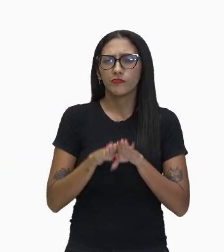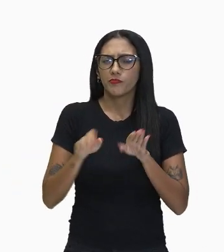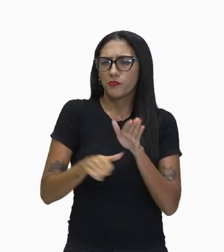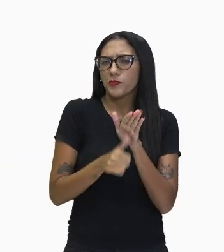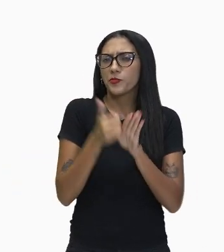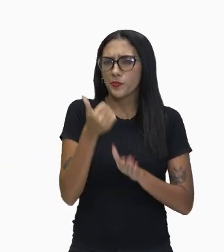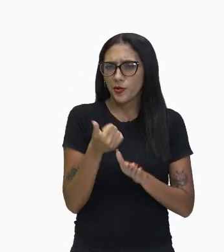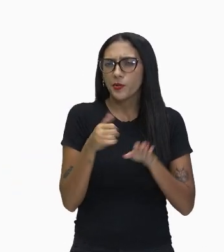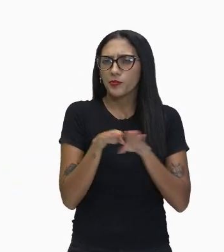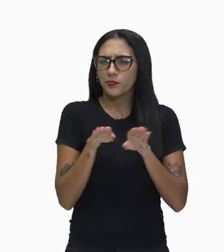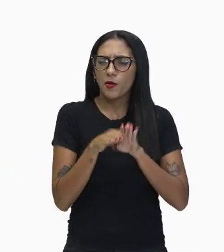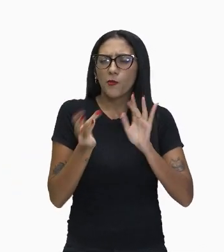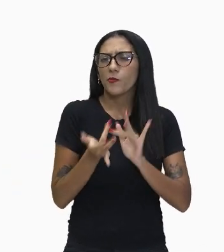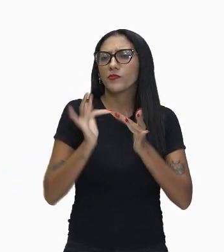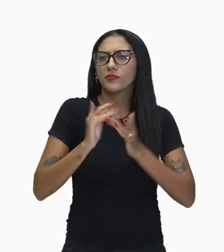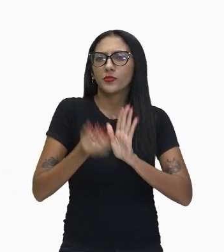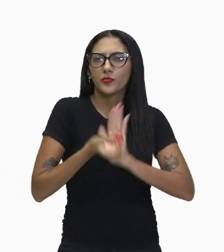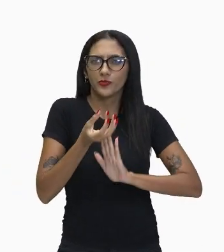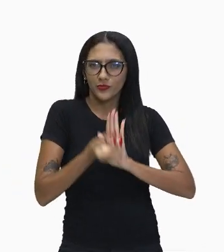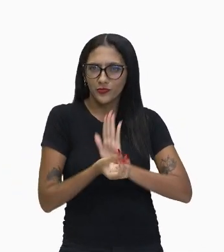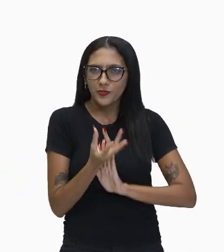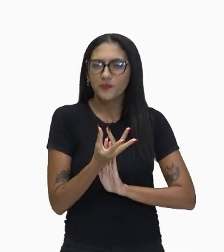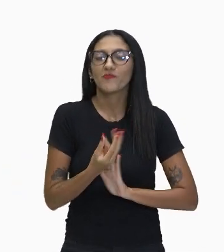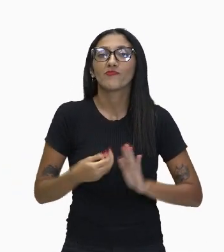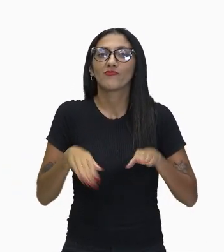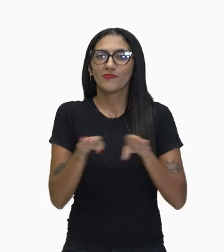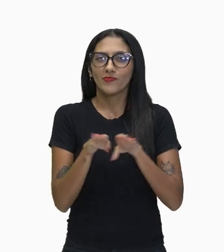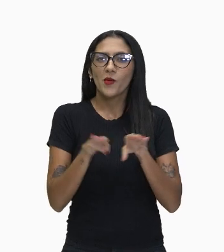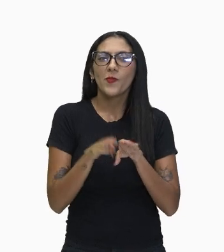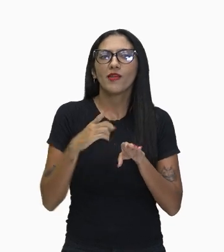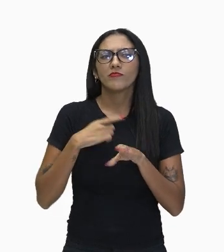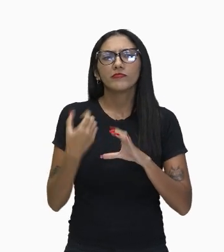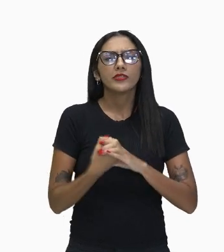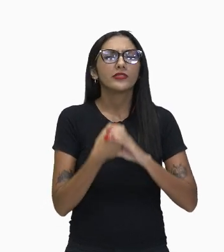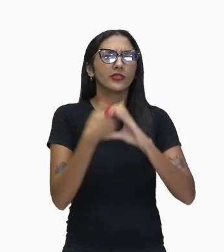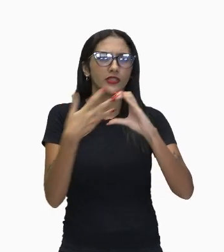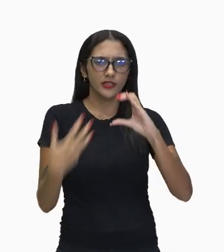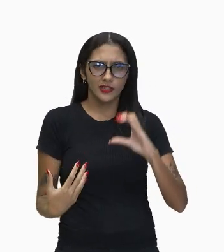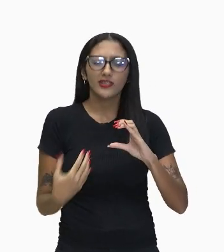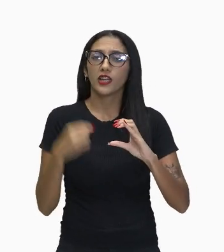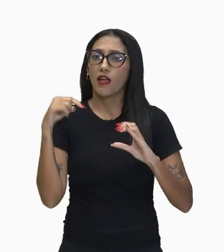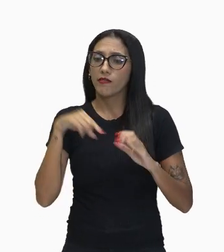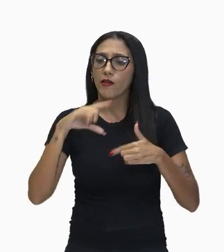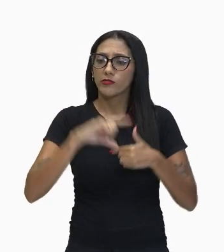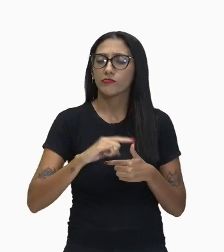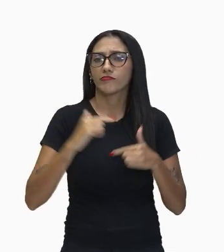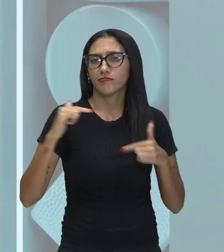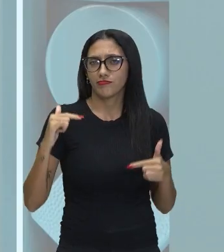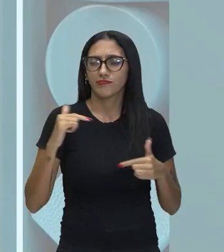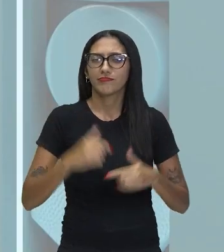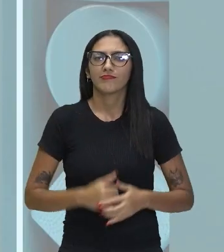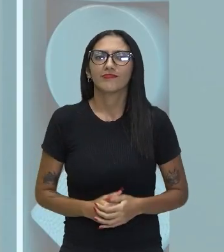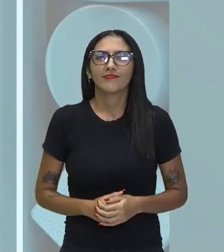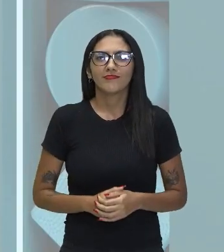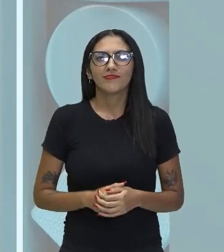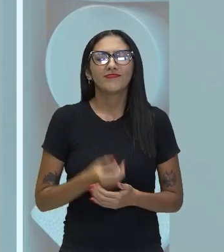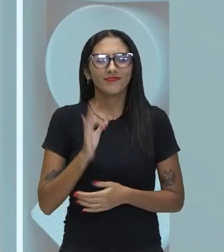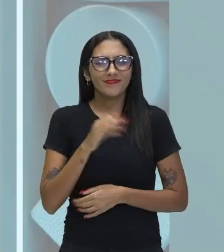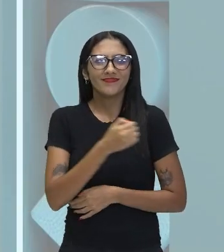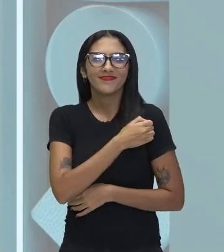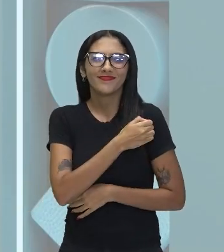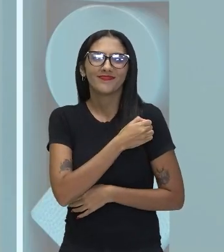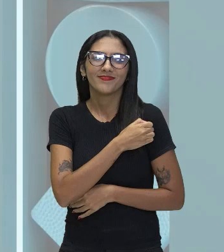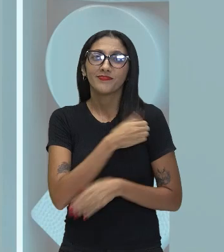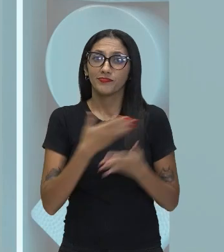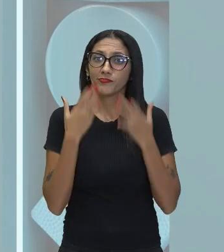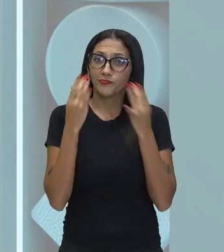fase, o seu contexto de produção, e também as características deste movimento literário. Certo, pessoal?